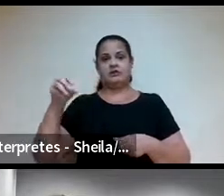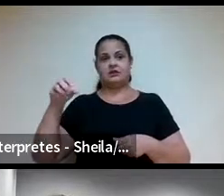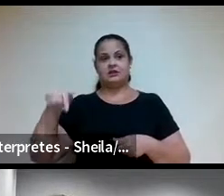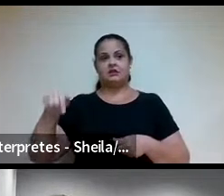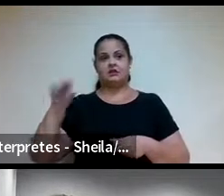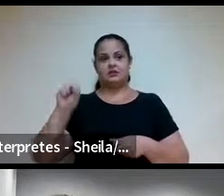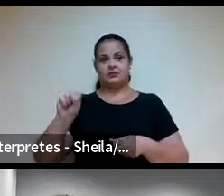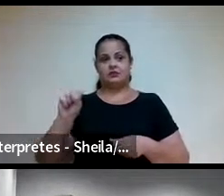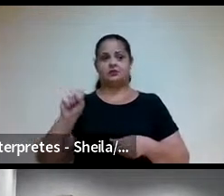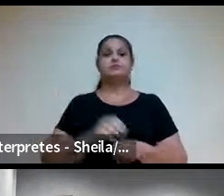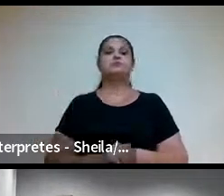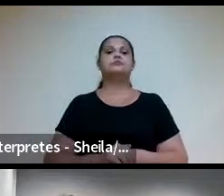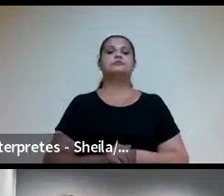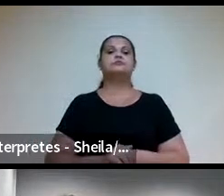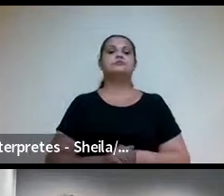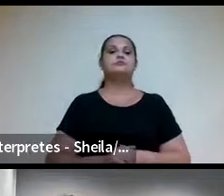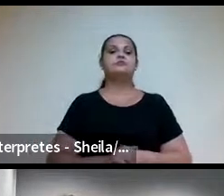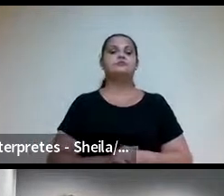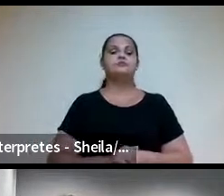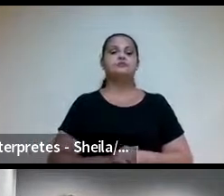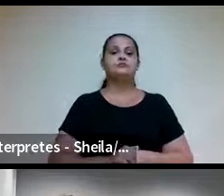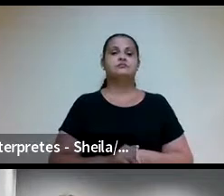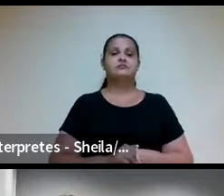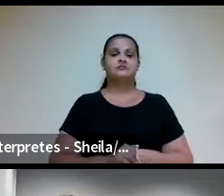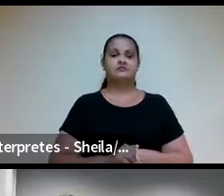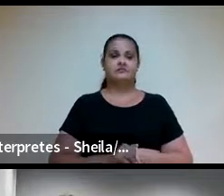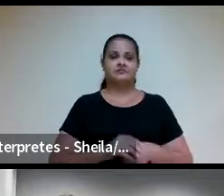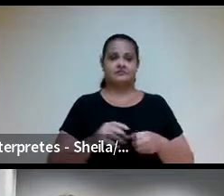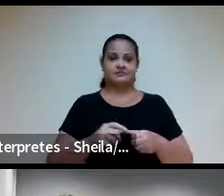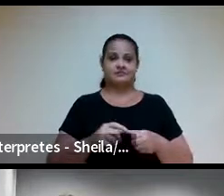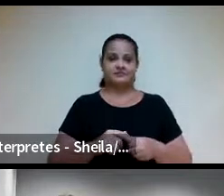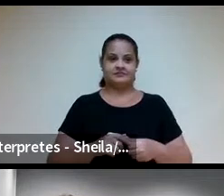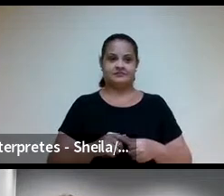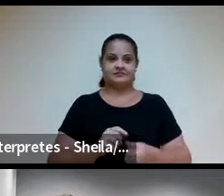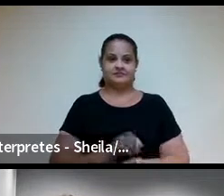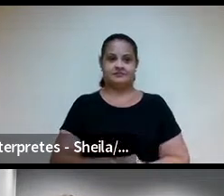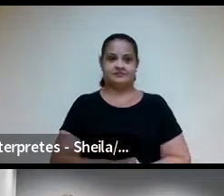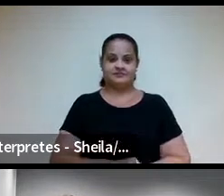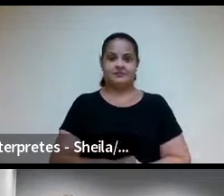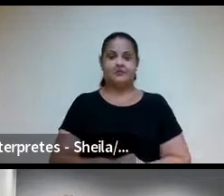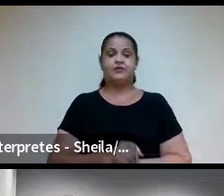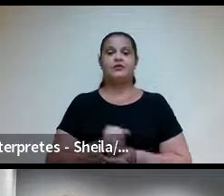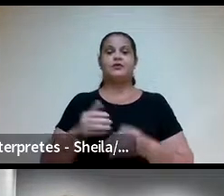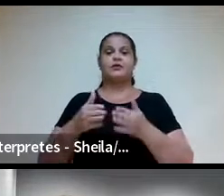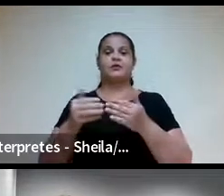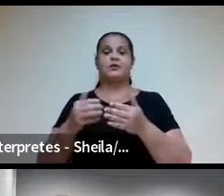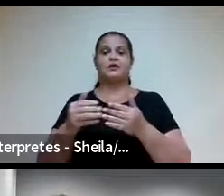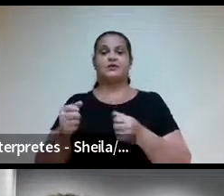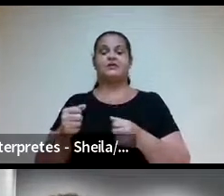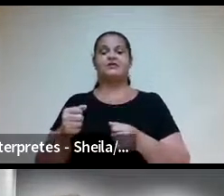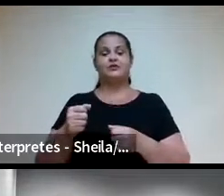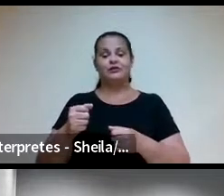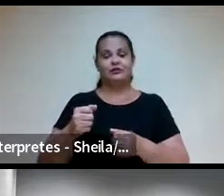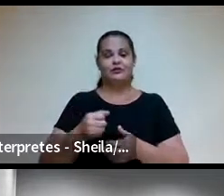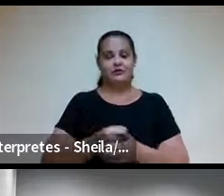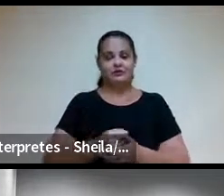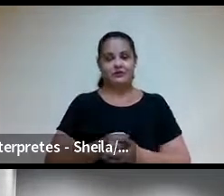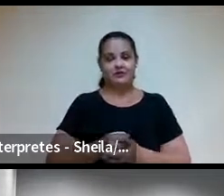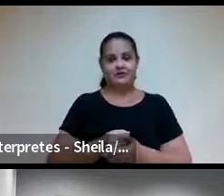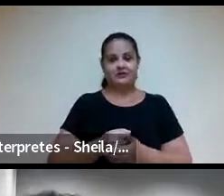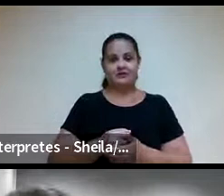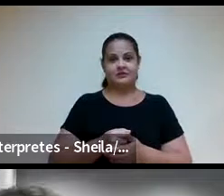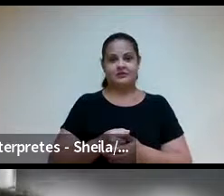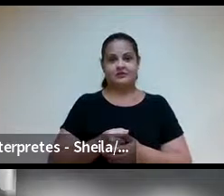artigo 367, 4, parágrafos 1º e 4º do Código Eleitoral, indicando-se a Fazenda Nacional como legítima para figurar no